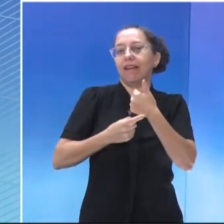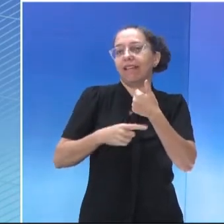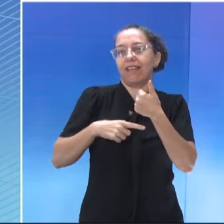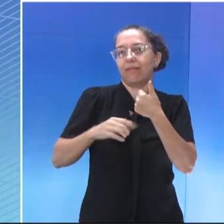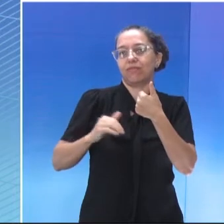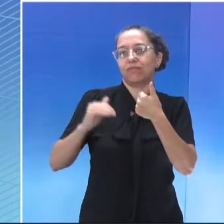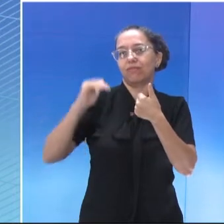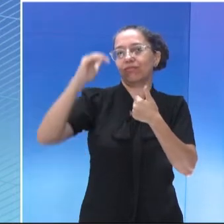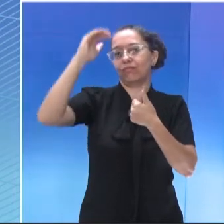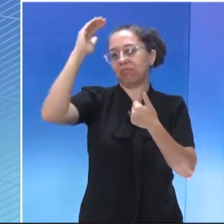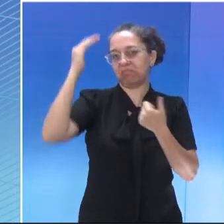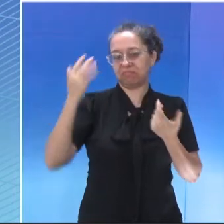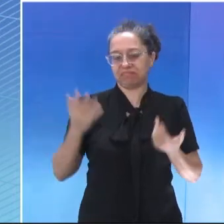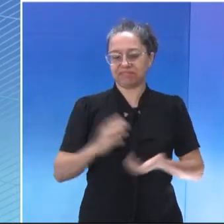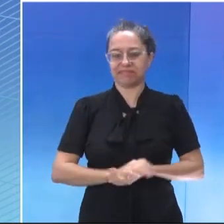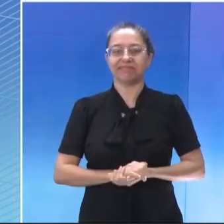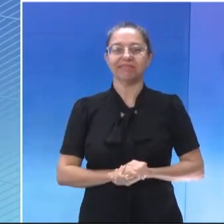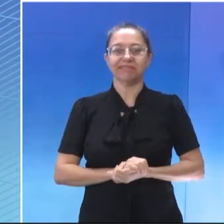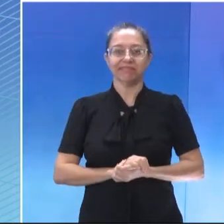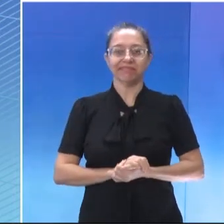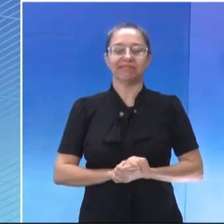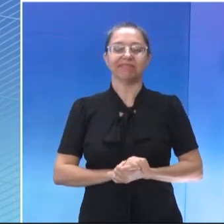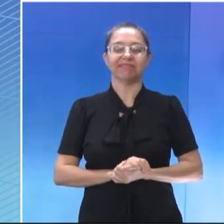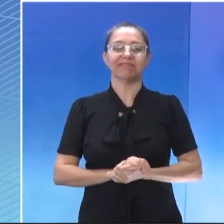teve. Vamos continuar.